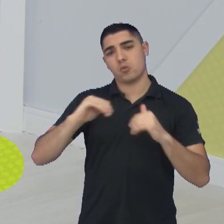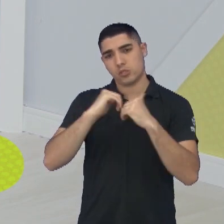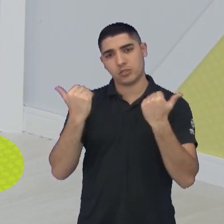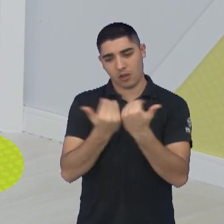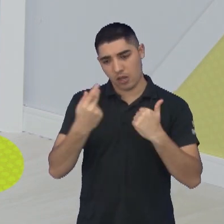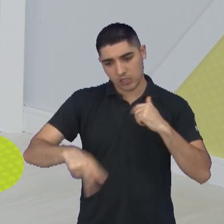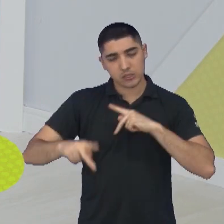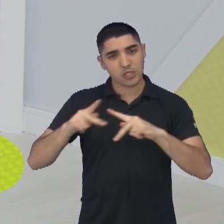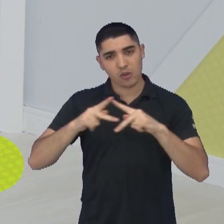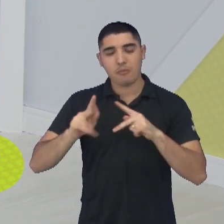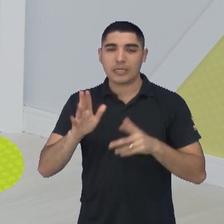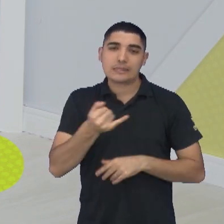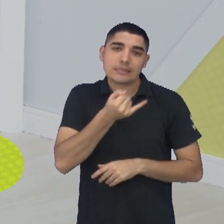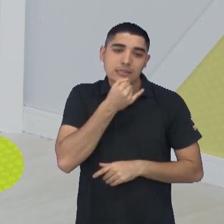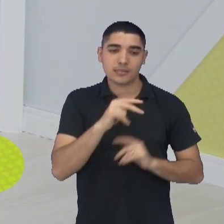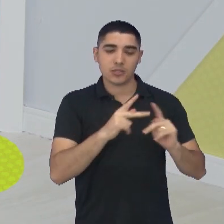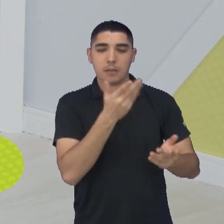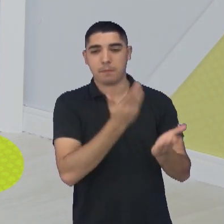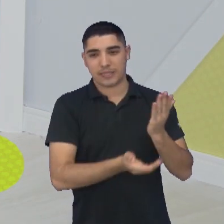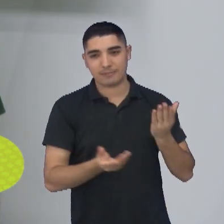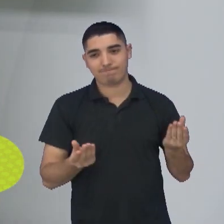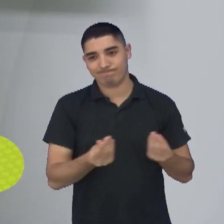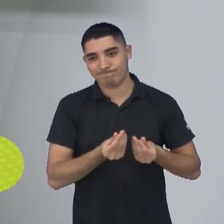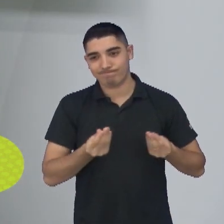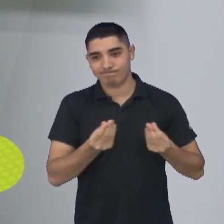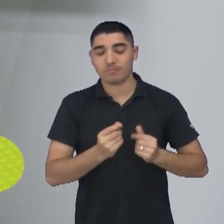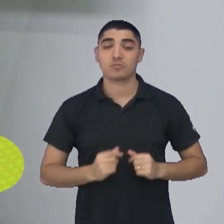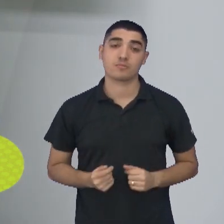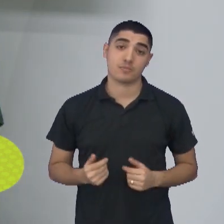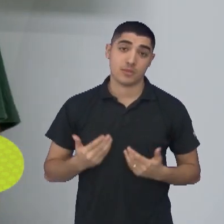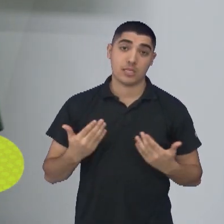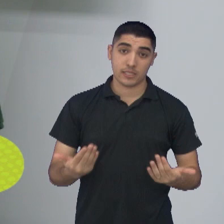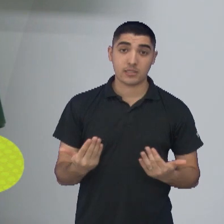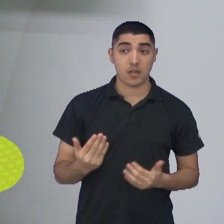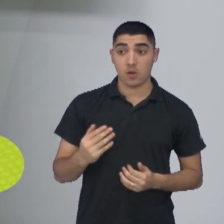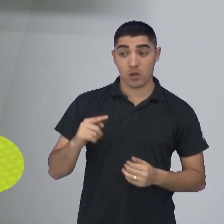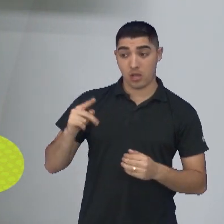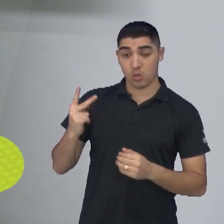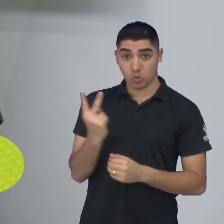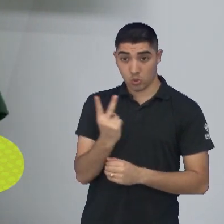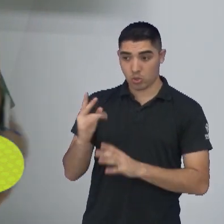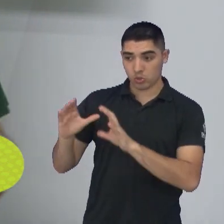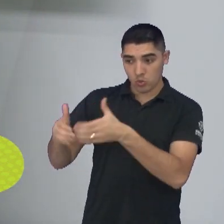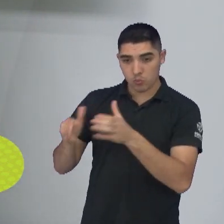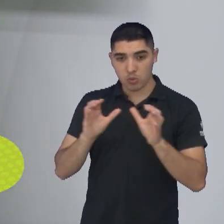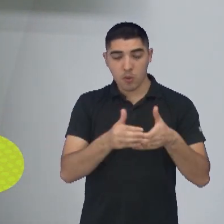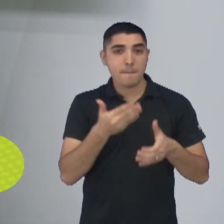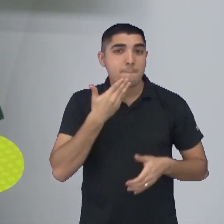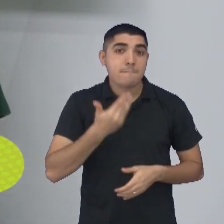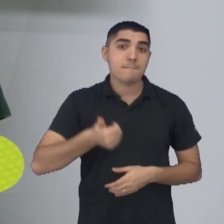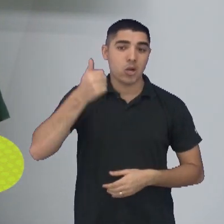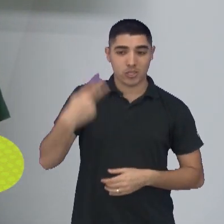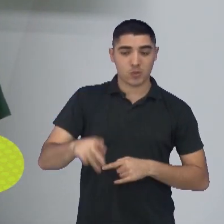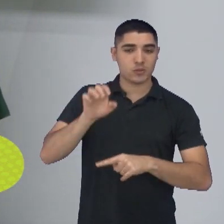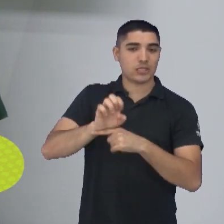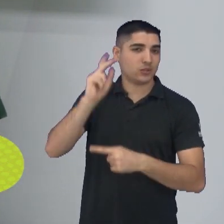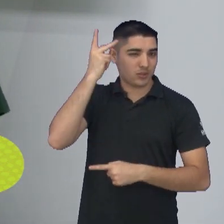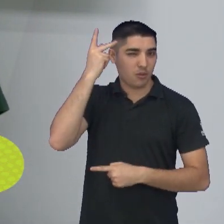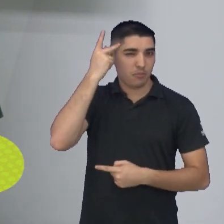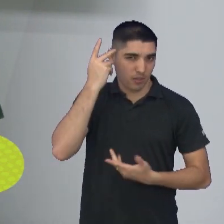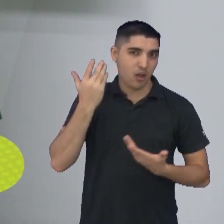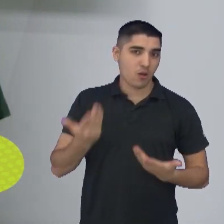Clube pena Vitória da equipe do Taboão Brunão é o as são as duas melhores equipes aqui a aqui do Estado né então